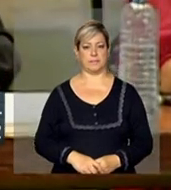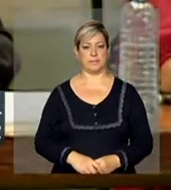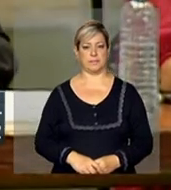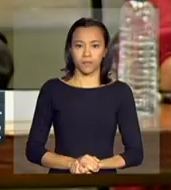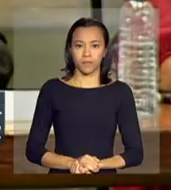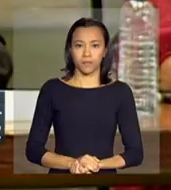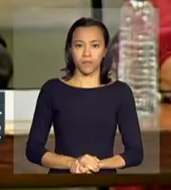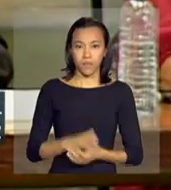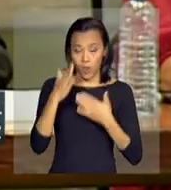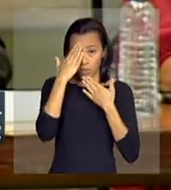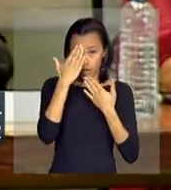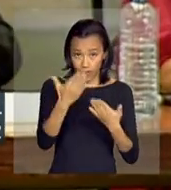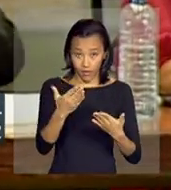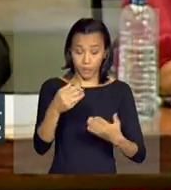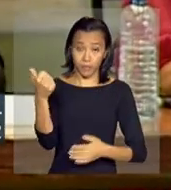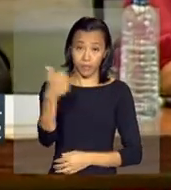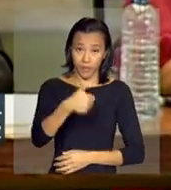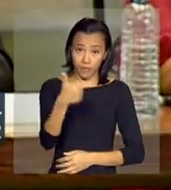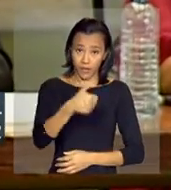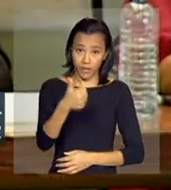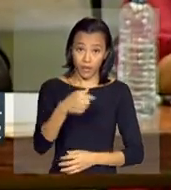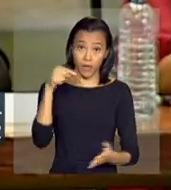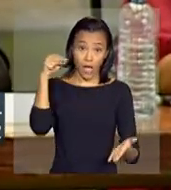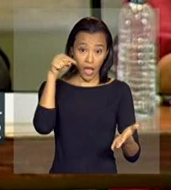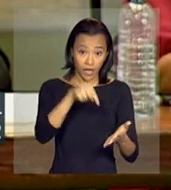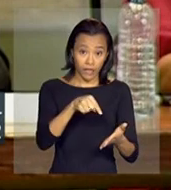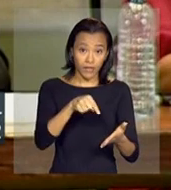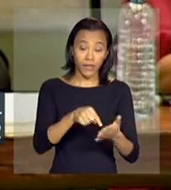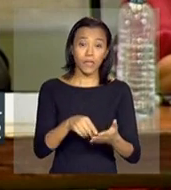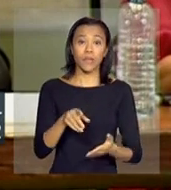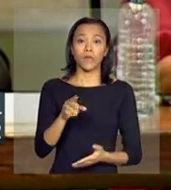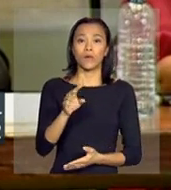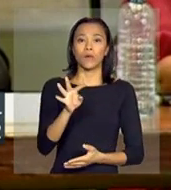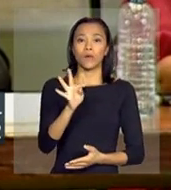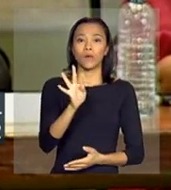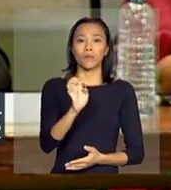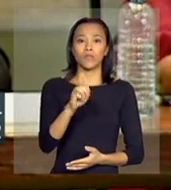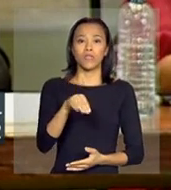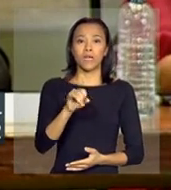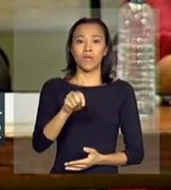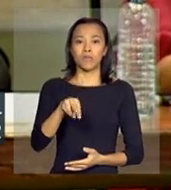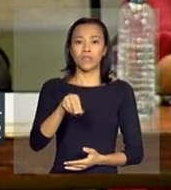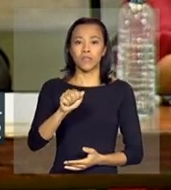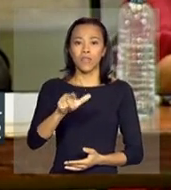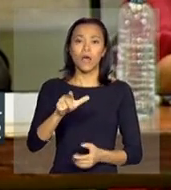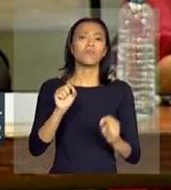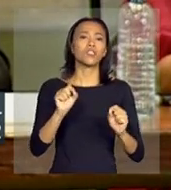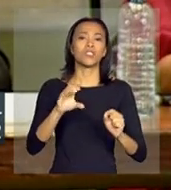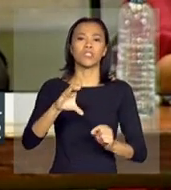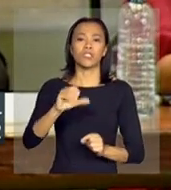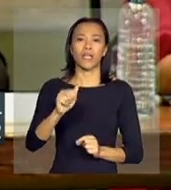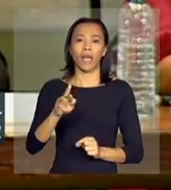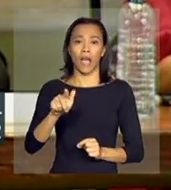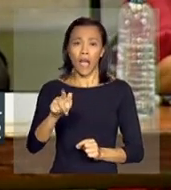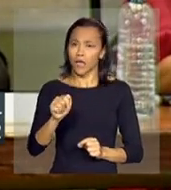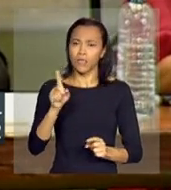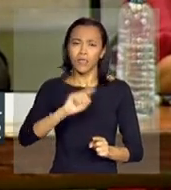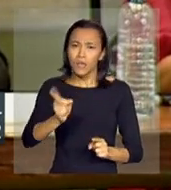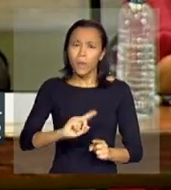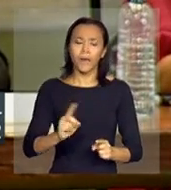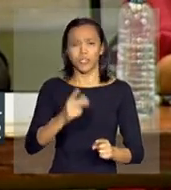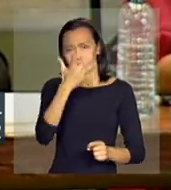Obrigado, Kelly. Bom, em primeiro lugar, aqui a gente se refere ao terminal de cargas. O terminal de cargas ele não é, do ponto de vista de passageiro,